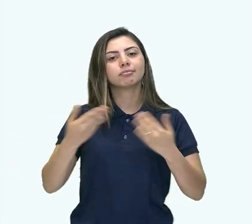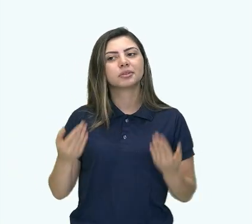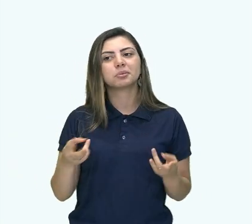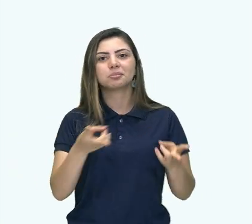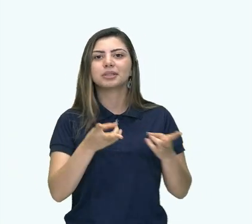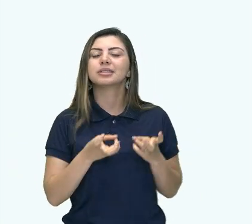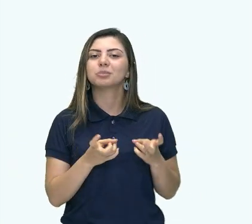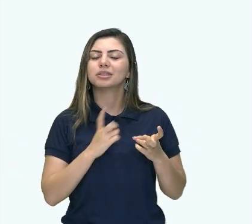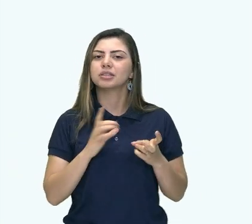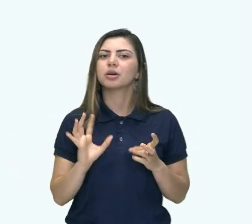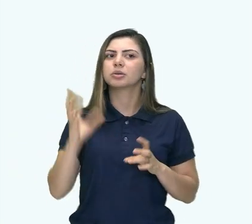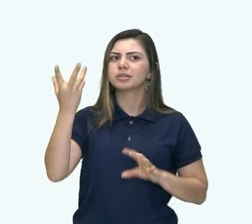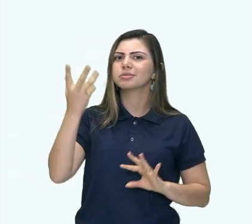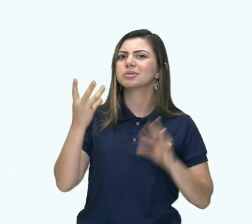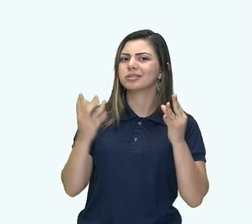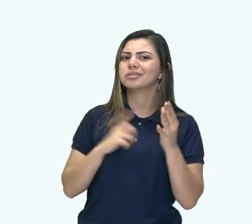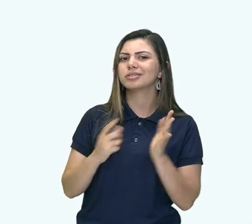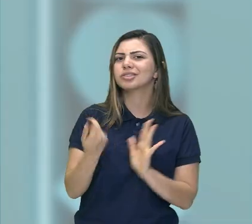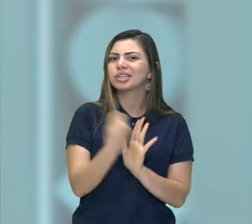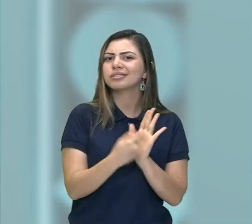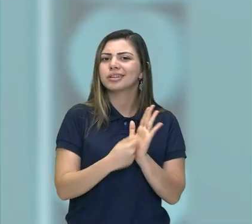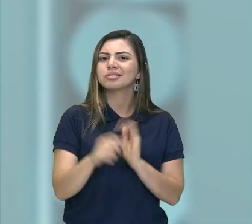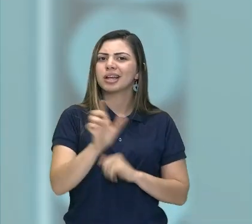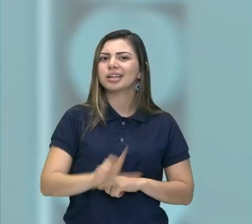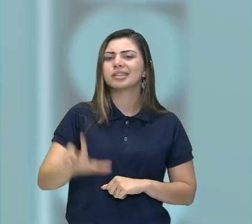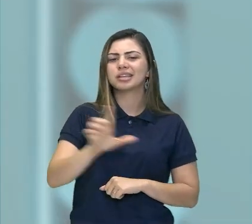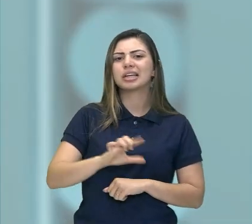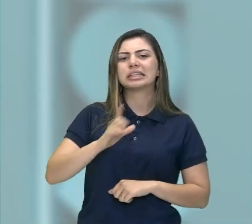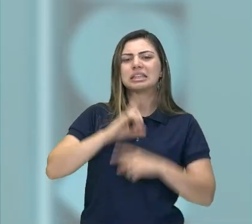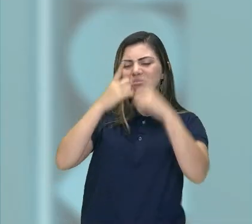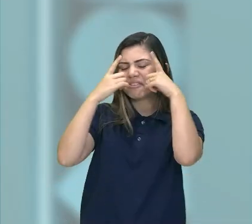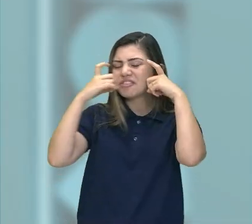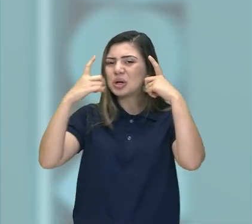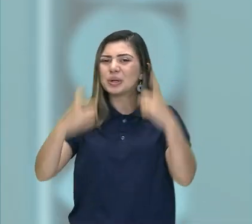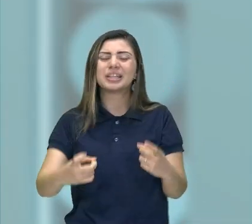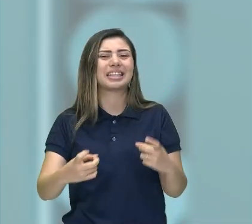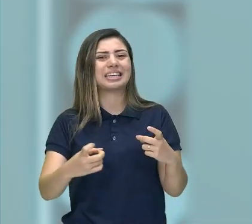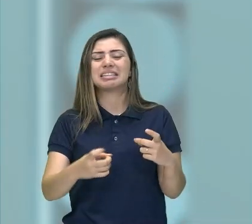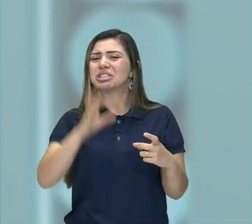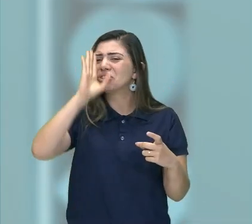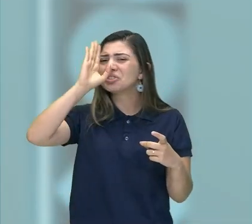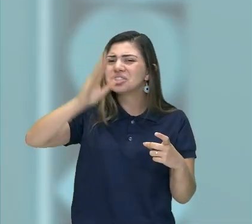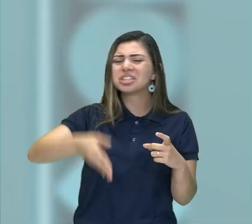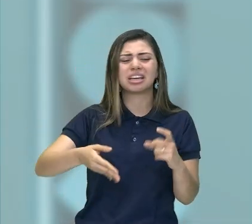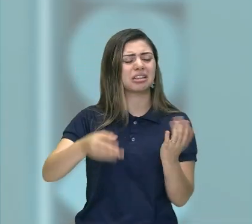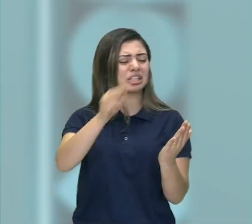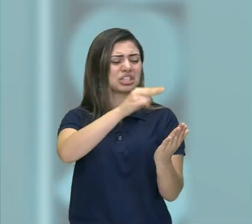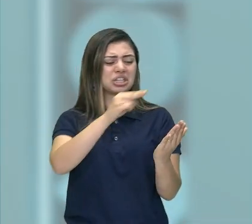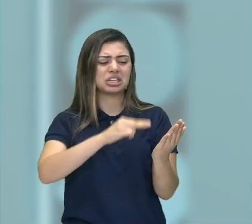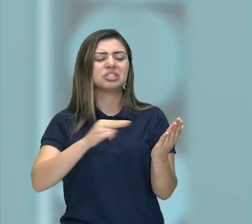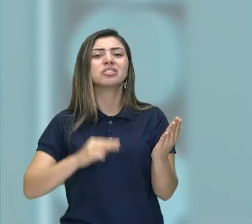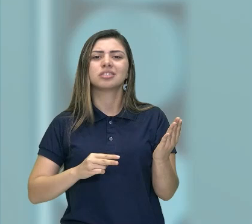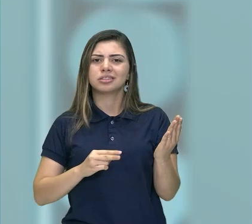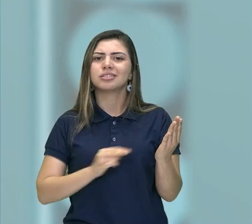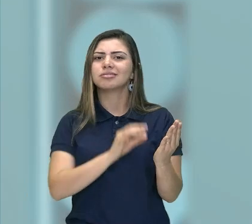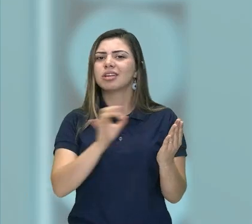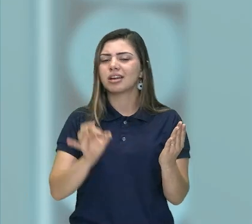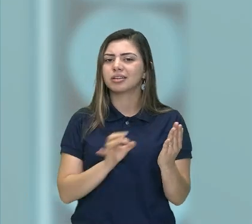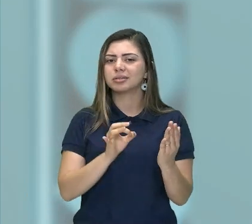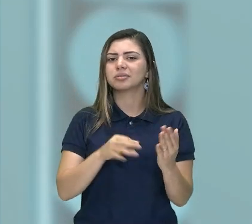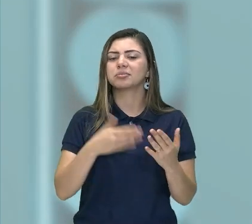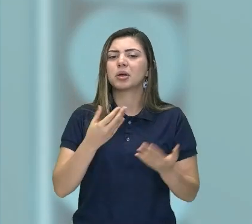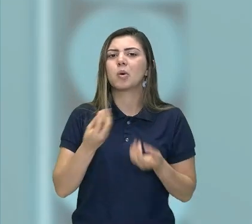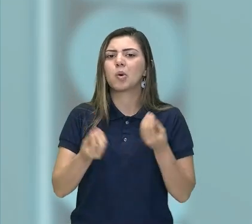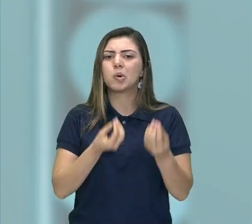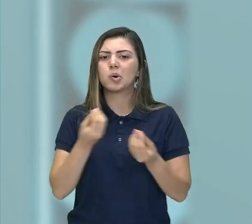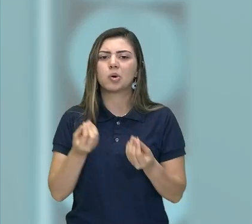com frequência na literatura, né? Essa violência mais crua, mais fria, mais marcante, como nós veremos aqui num trecho, ela não